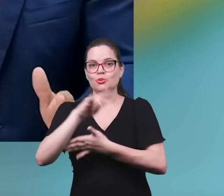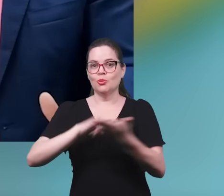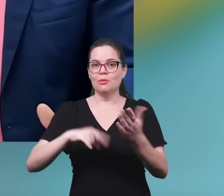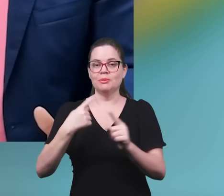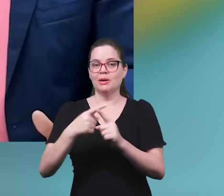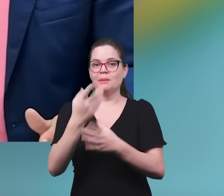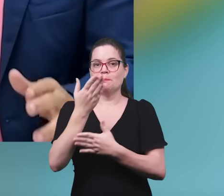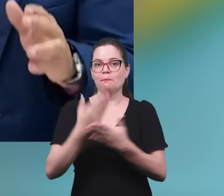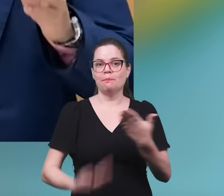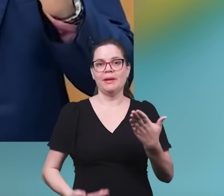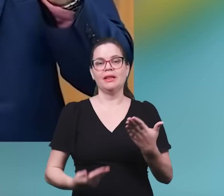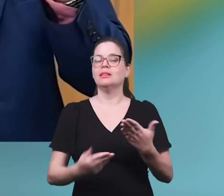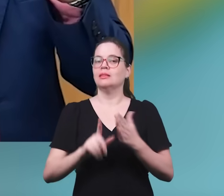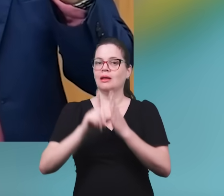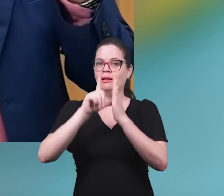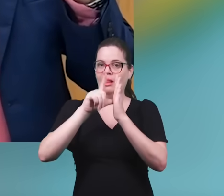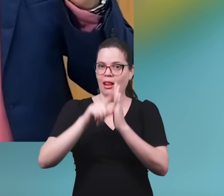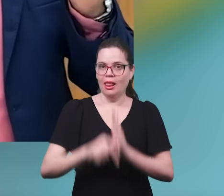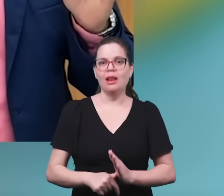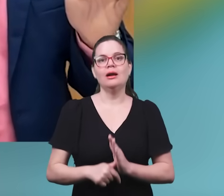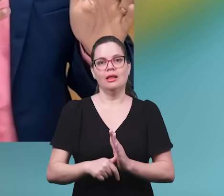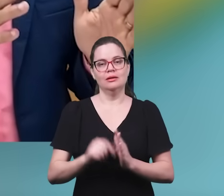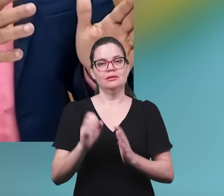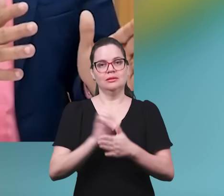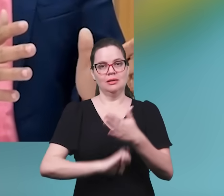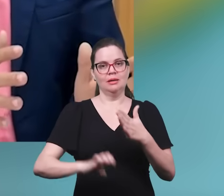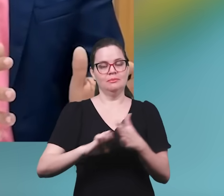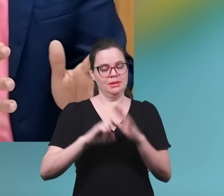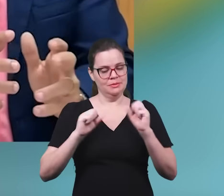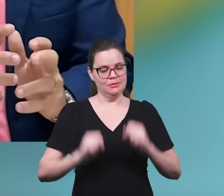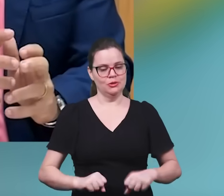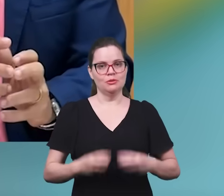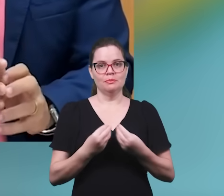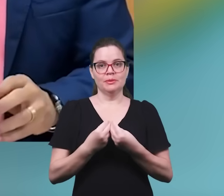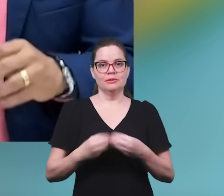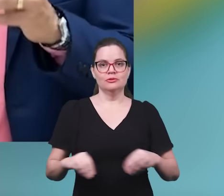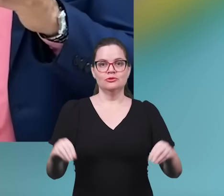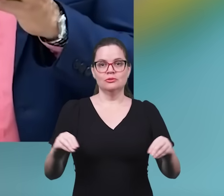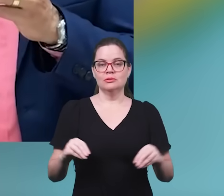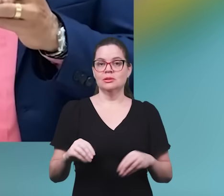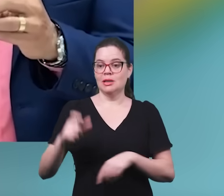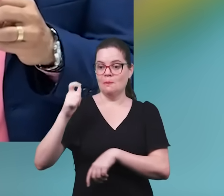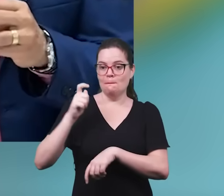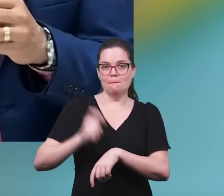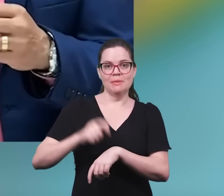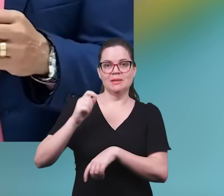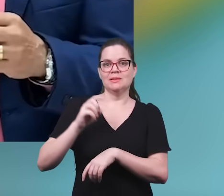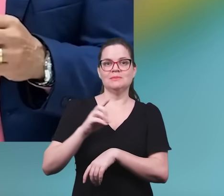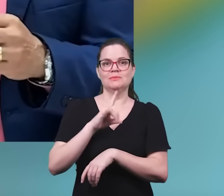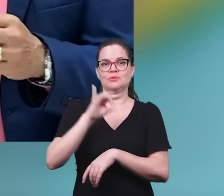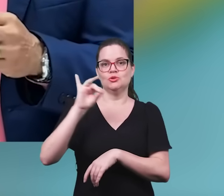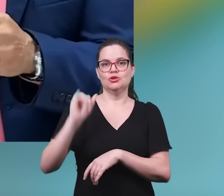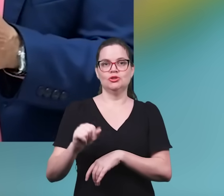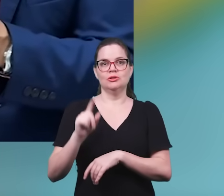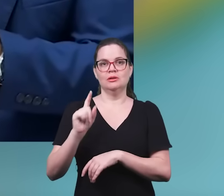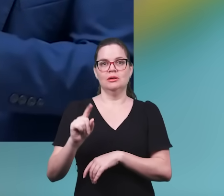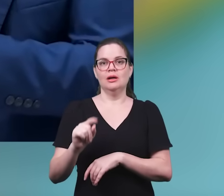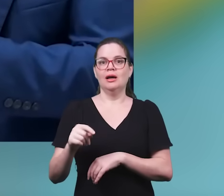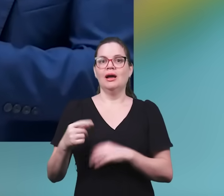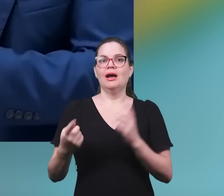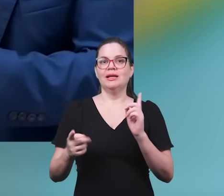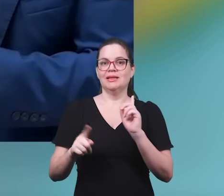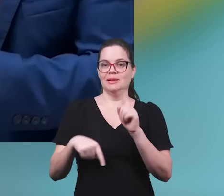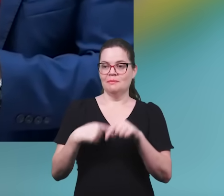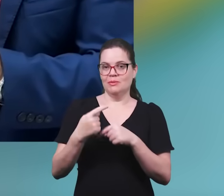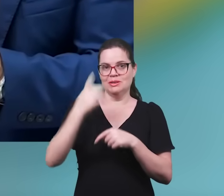prazo e a empresa ia tomar um grande prejuízo. E naquele dia ele voltou